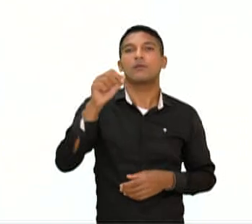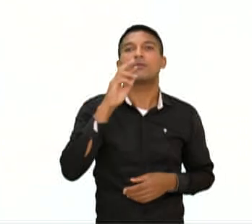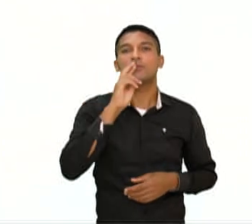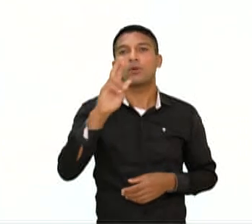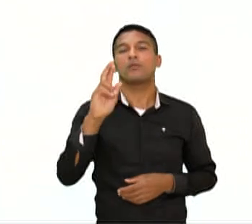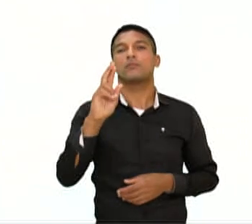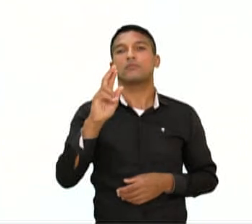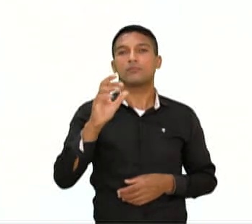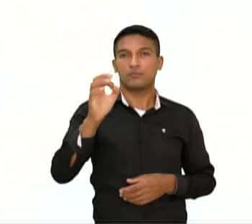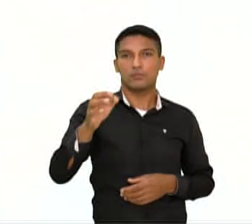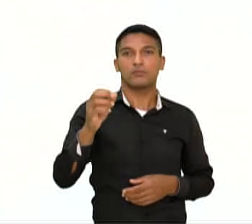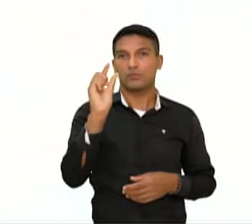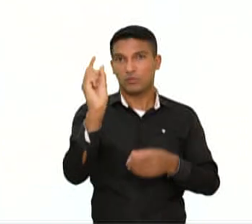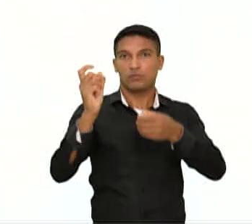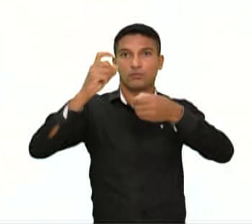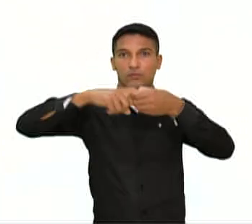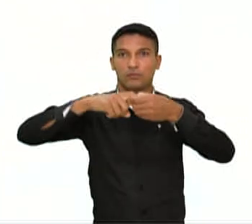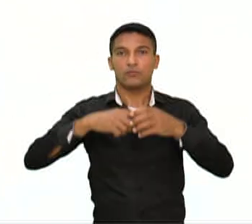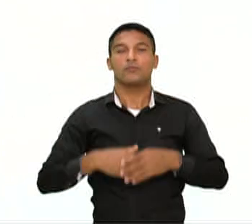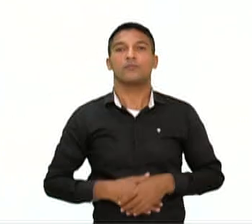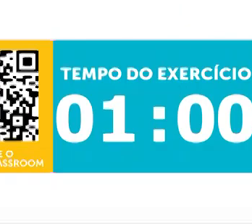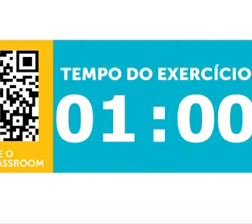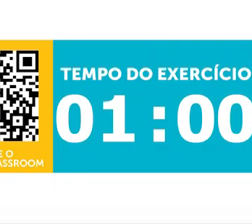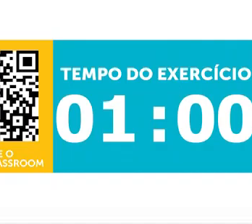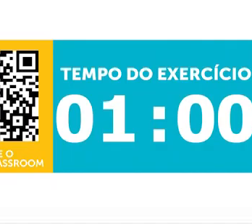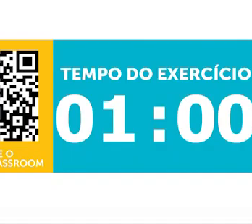alternativa correta que a gente volta já já.